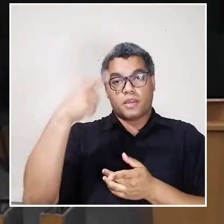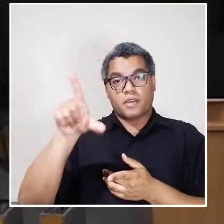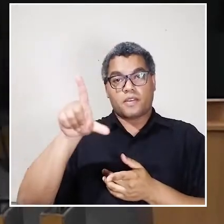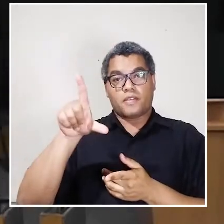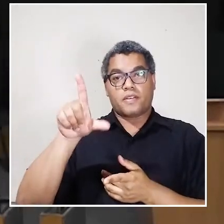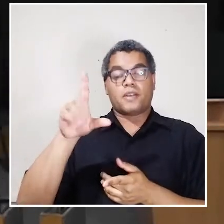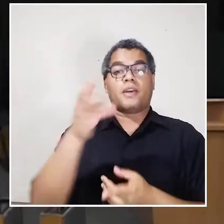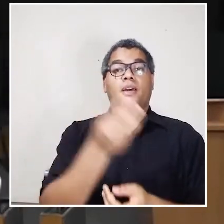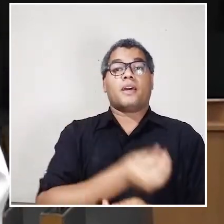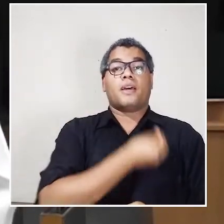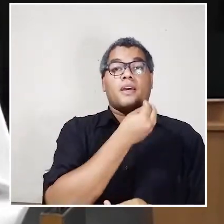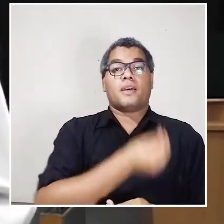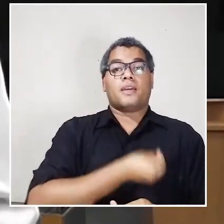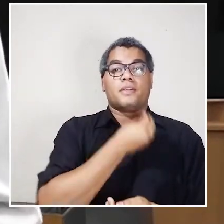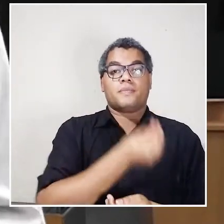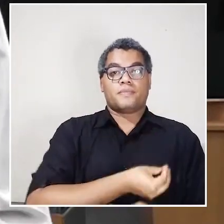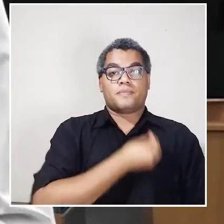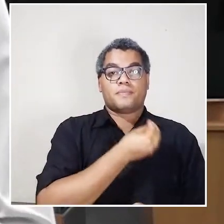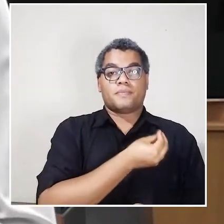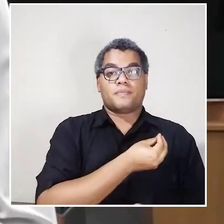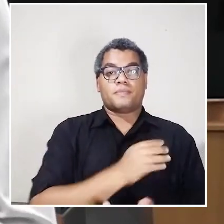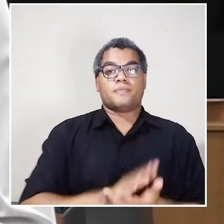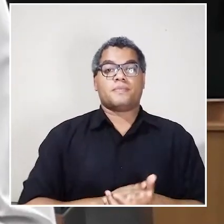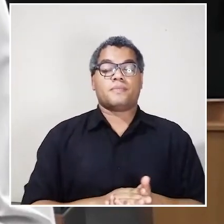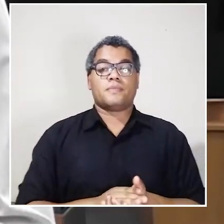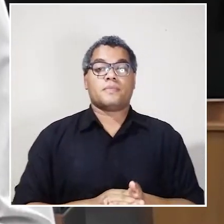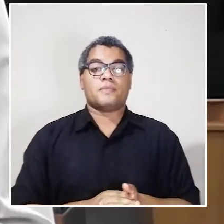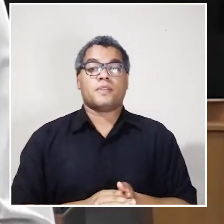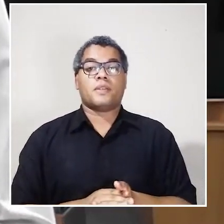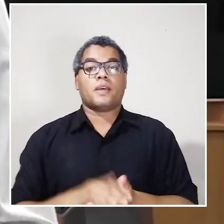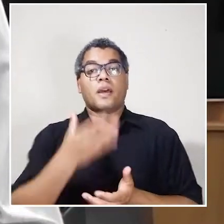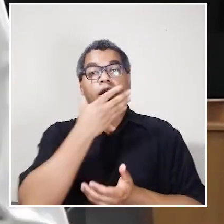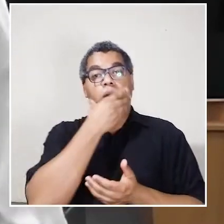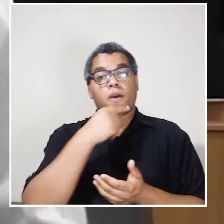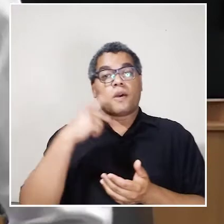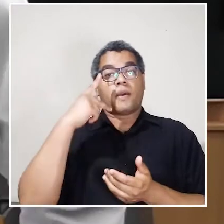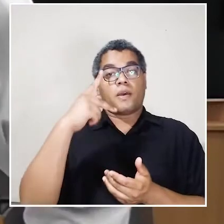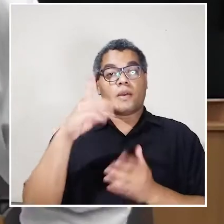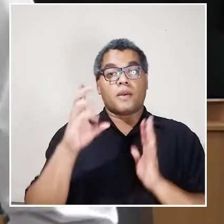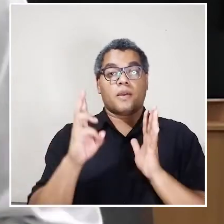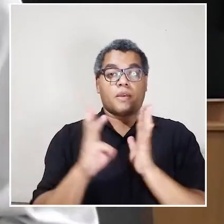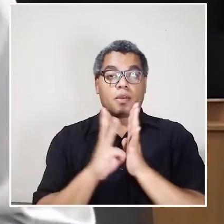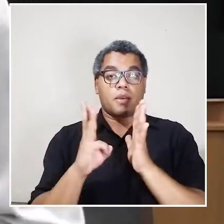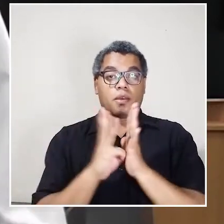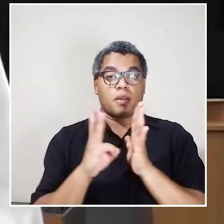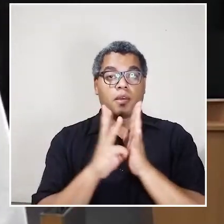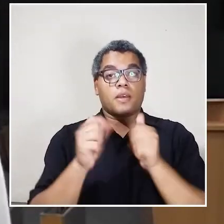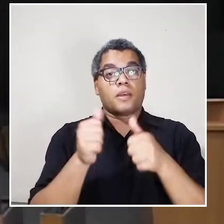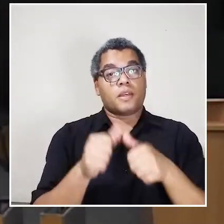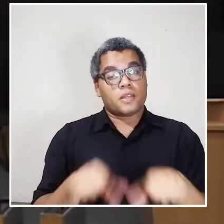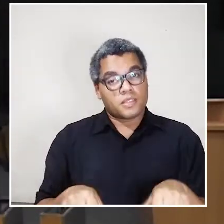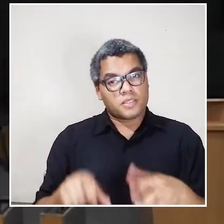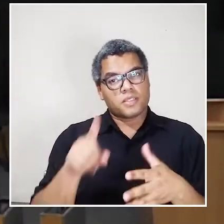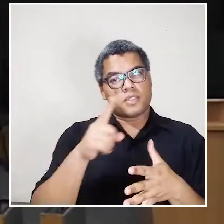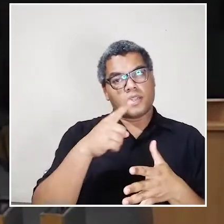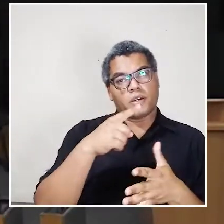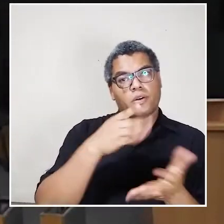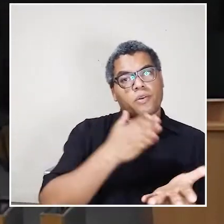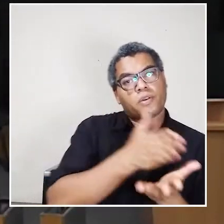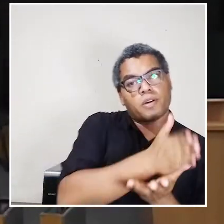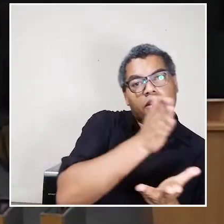Reinvenção da vida. O profeta Daniel figura entre os